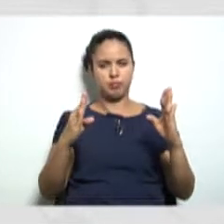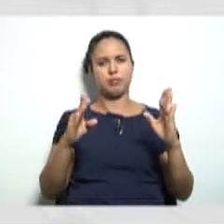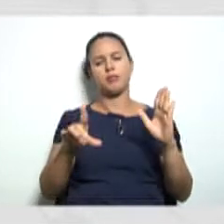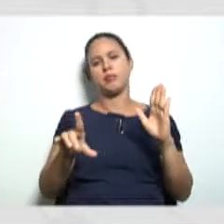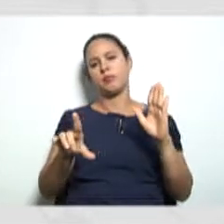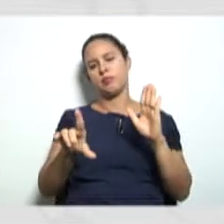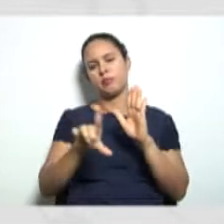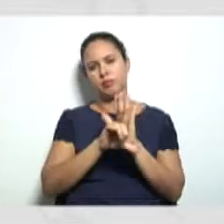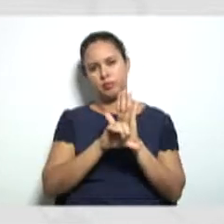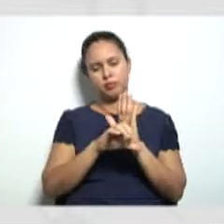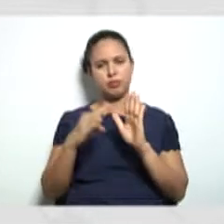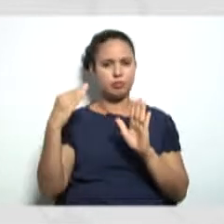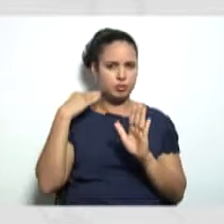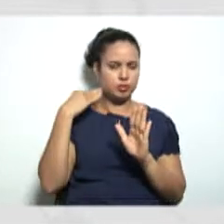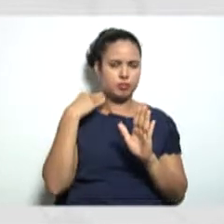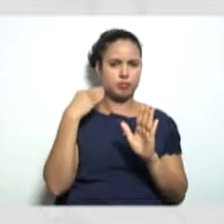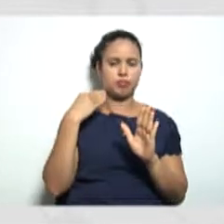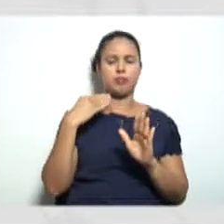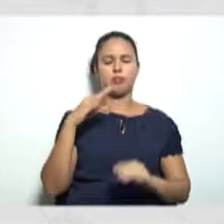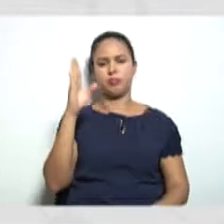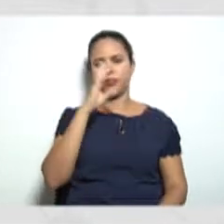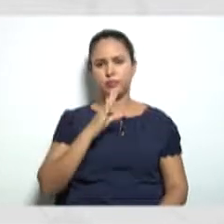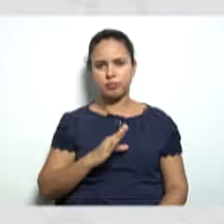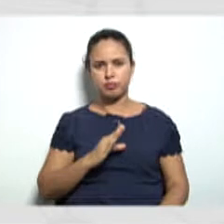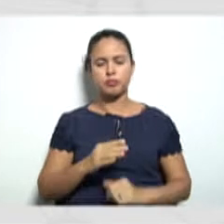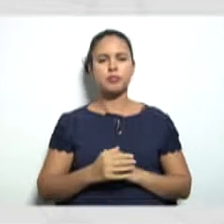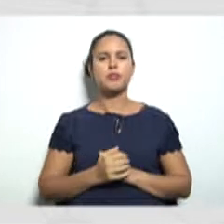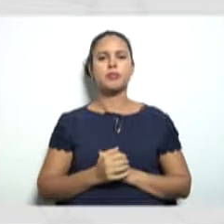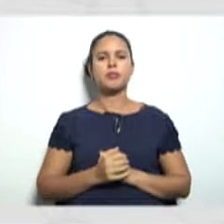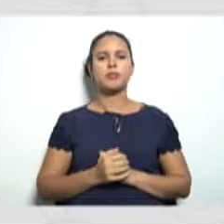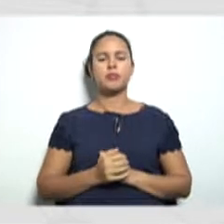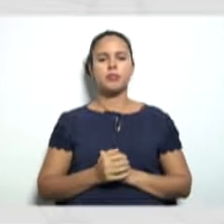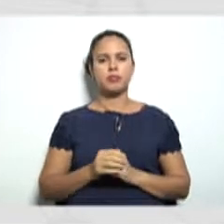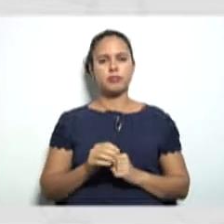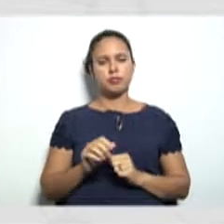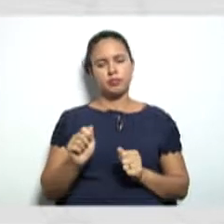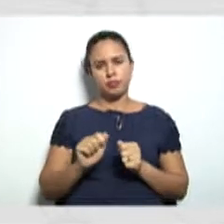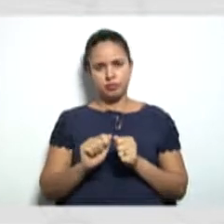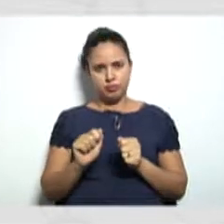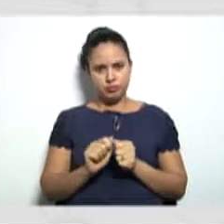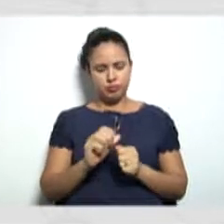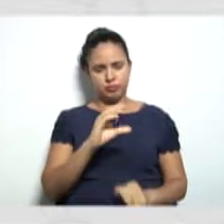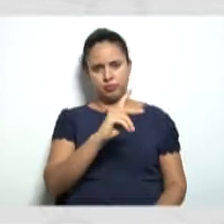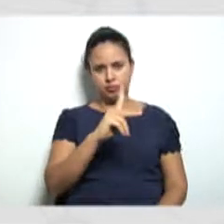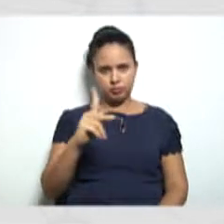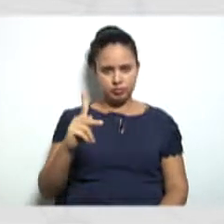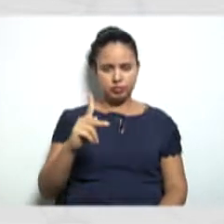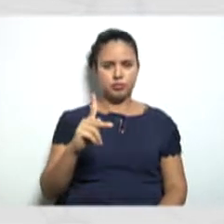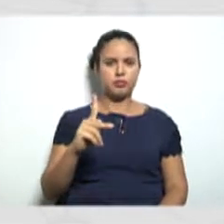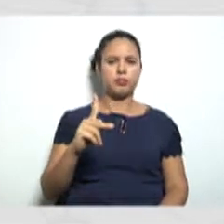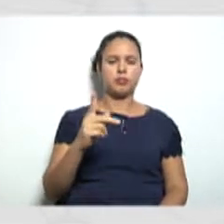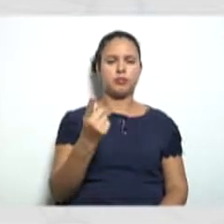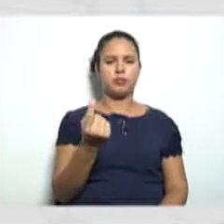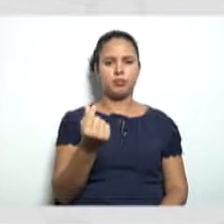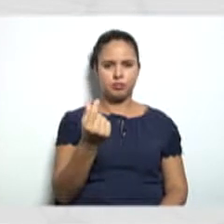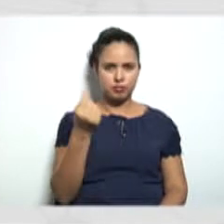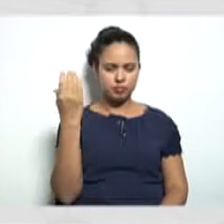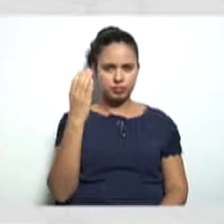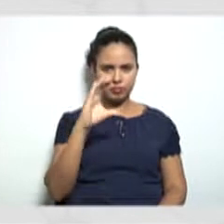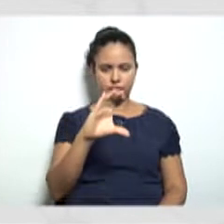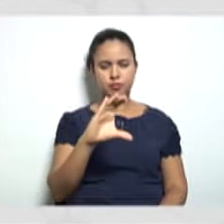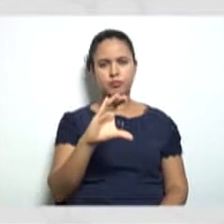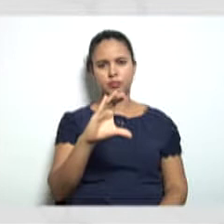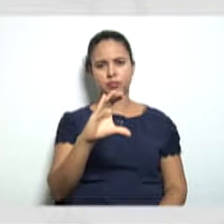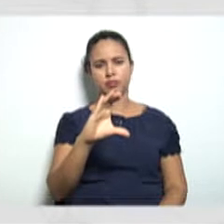do Brasil, que é o Bacen. Essa autorização faz da cooperativa de crédito um banco, em vez de privado, um banco